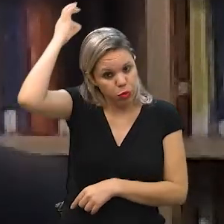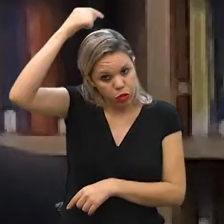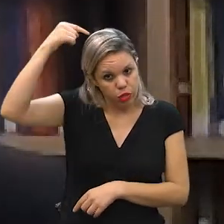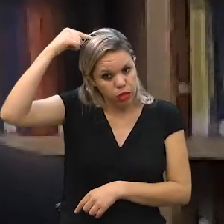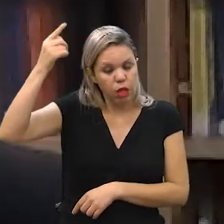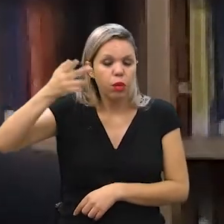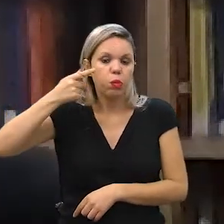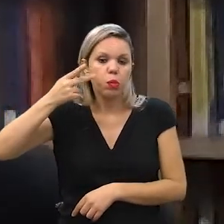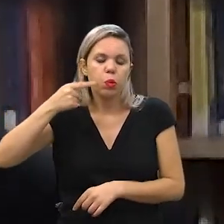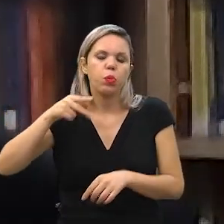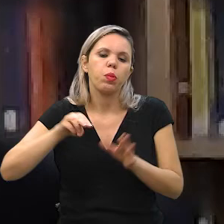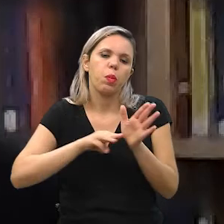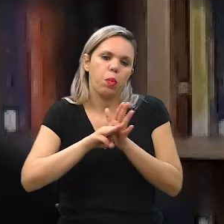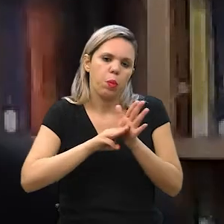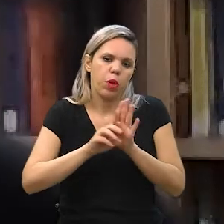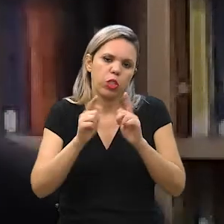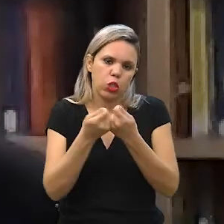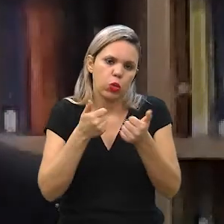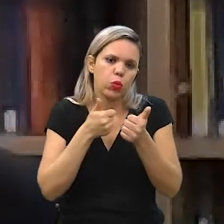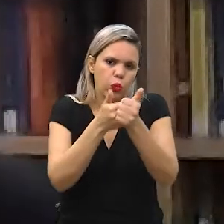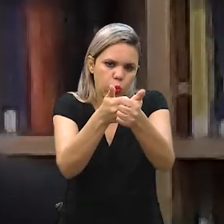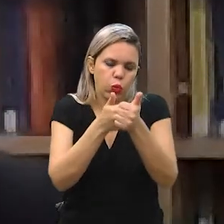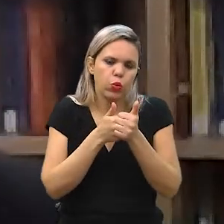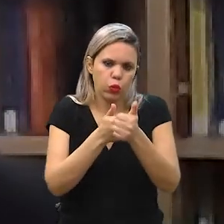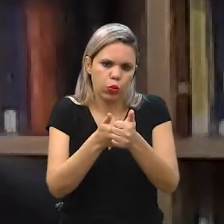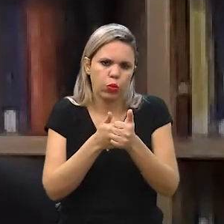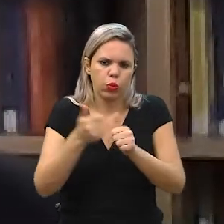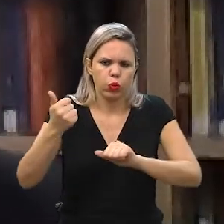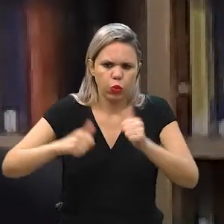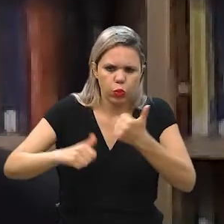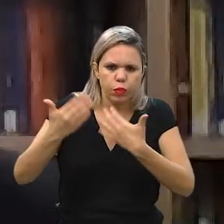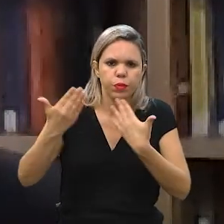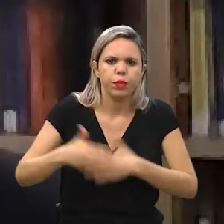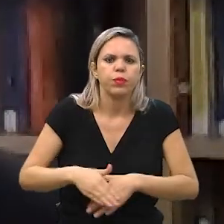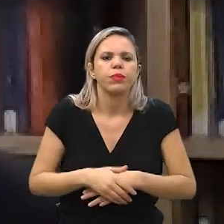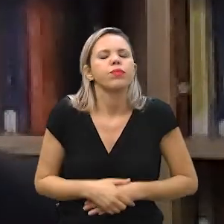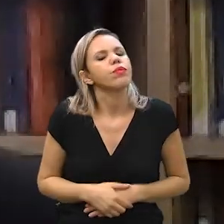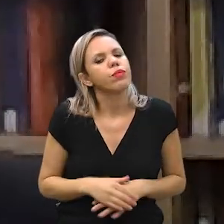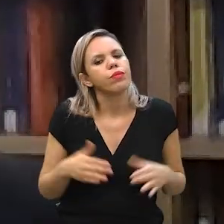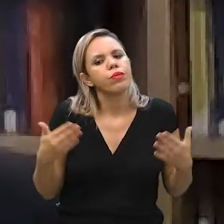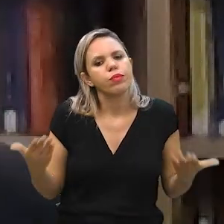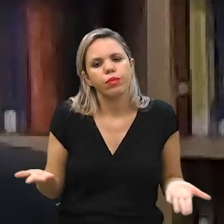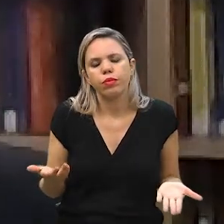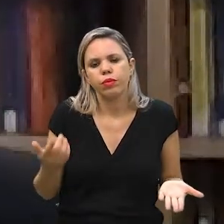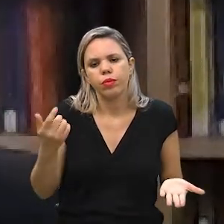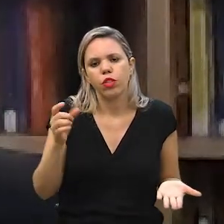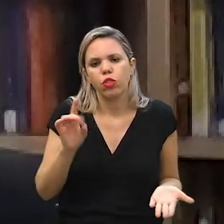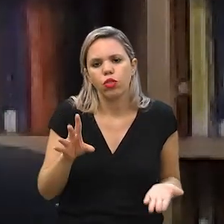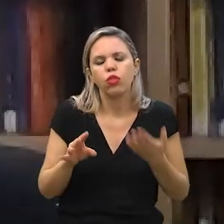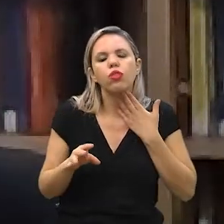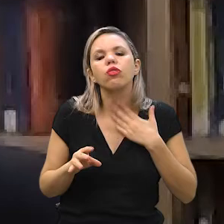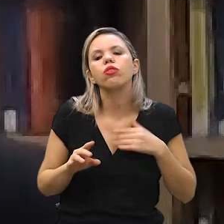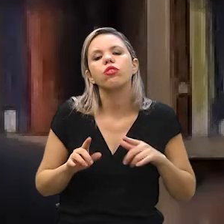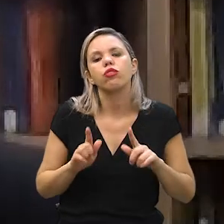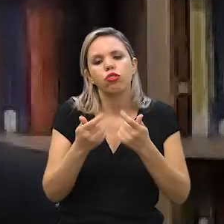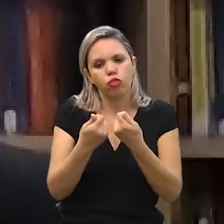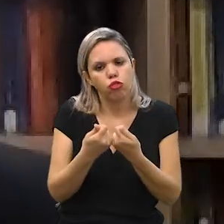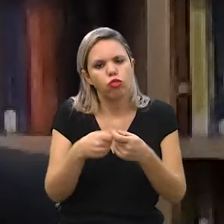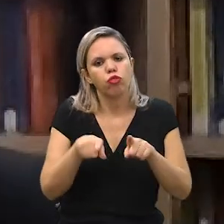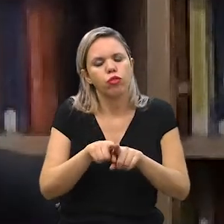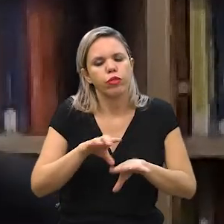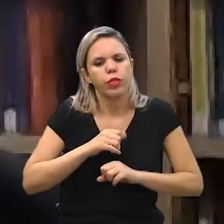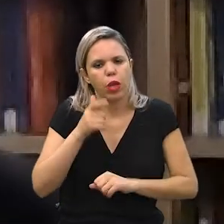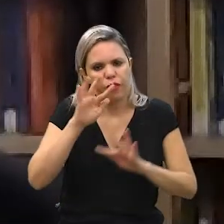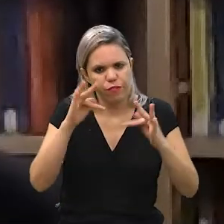uma metodologia de gestão, de acompanhamento desses exames, na qual não só os gestores se apropriam, mas tanto